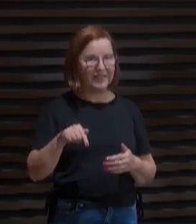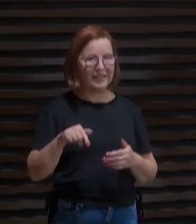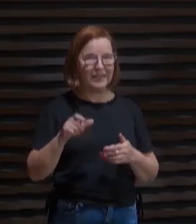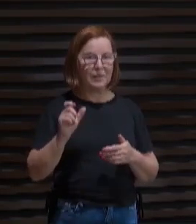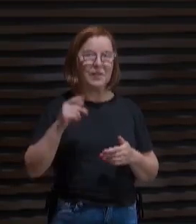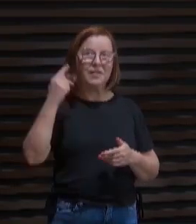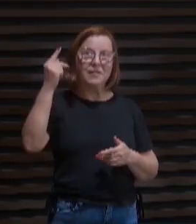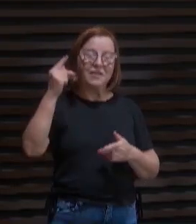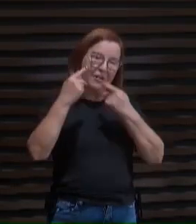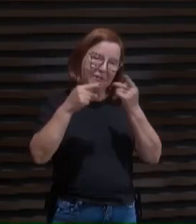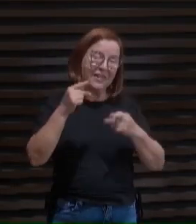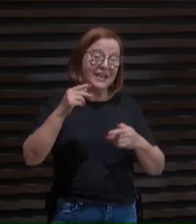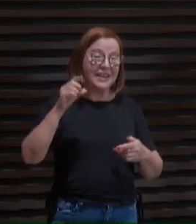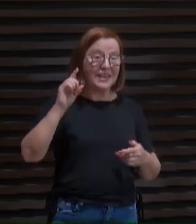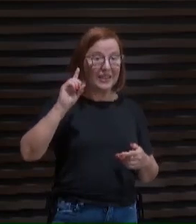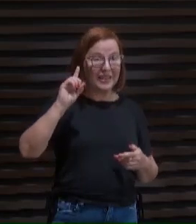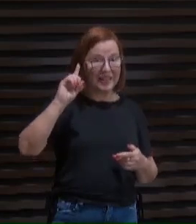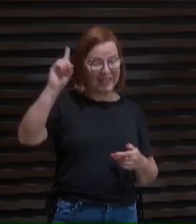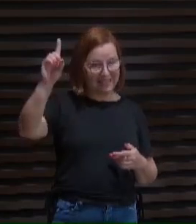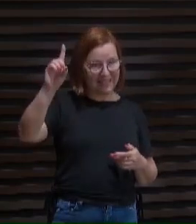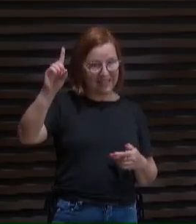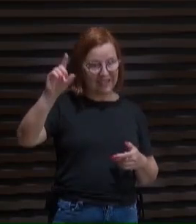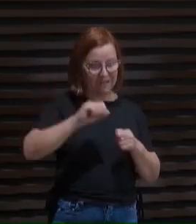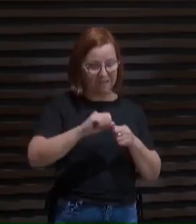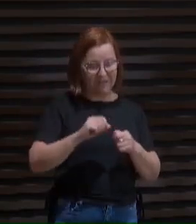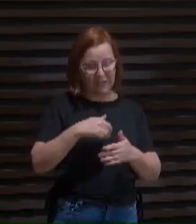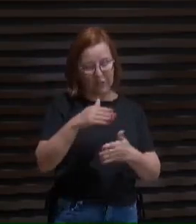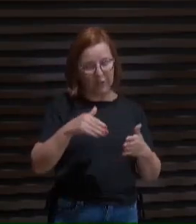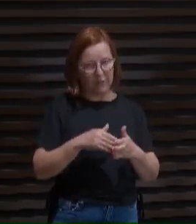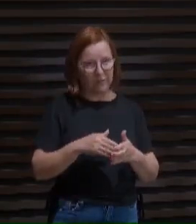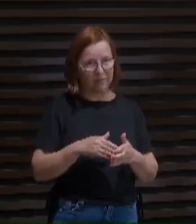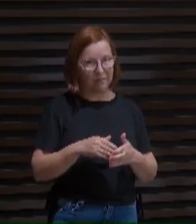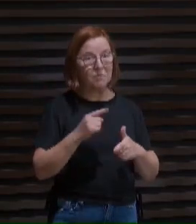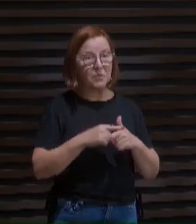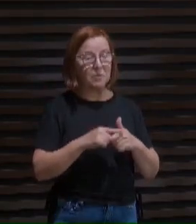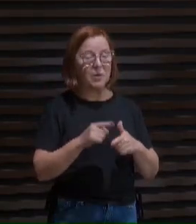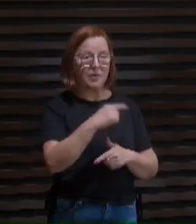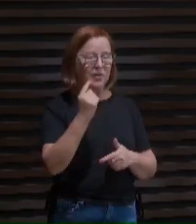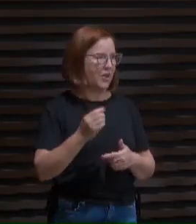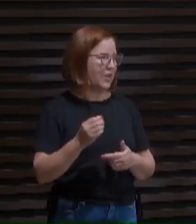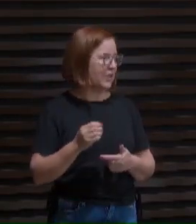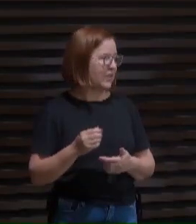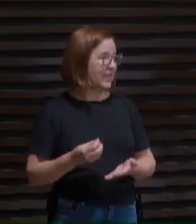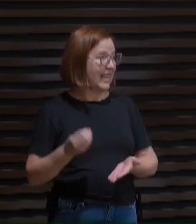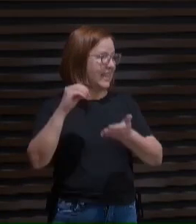O problema nosso é entrega. A gente ora e para entregar. Pega essa caneta aqui,